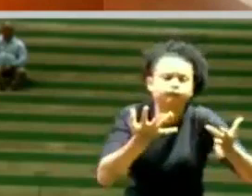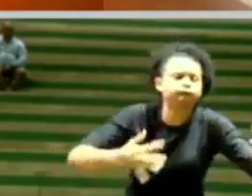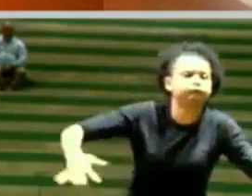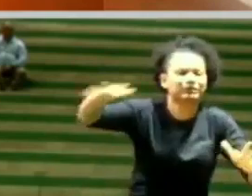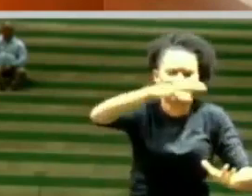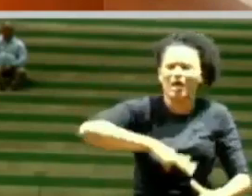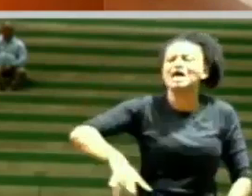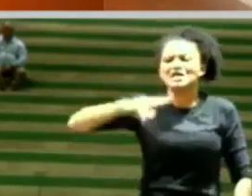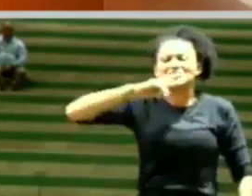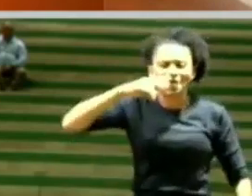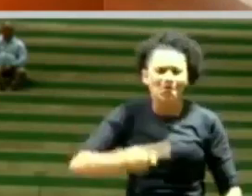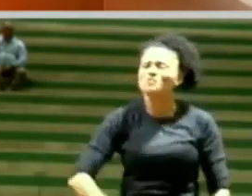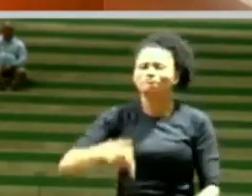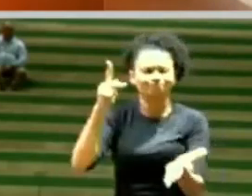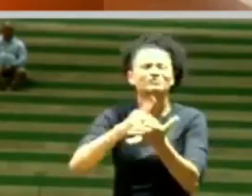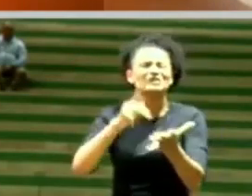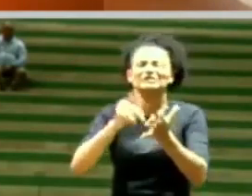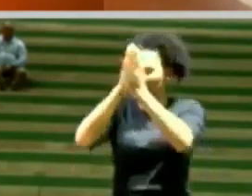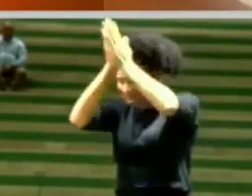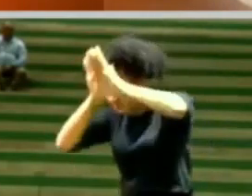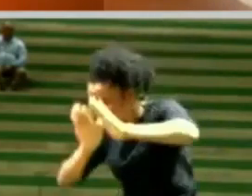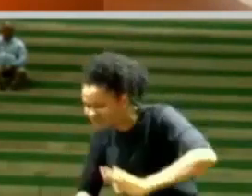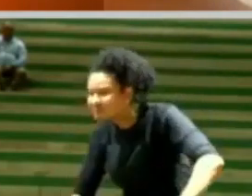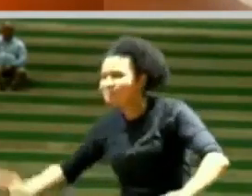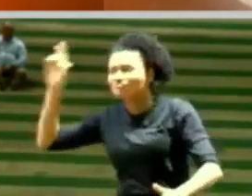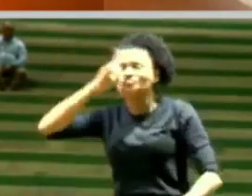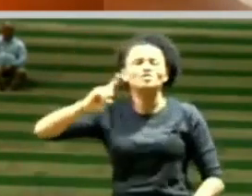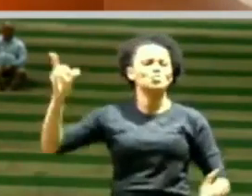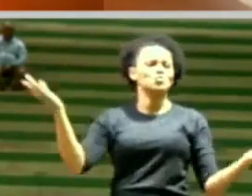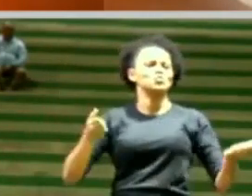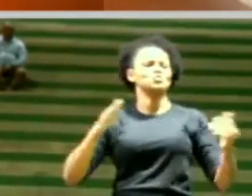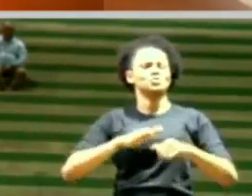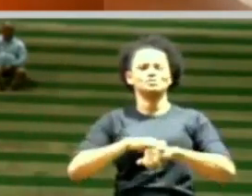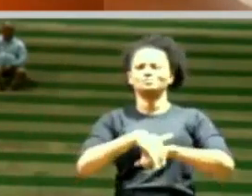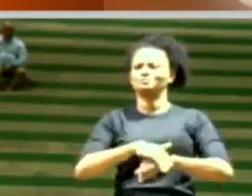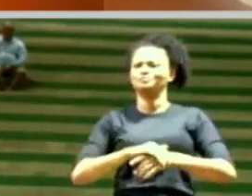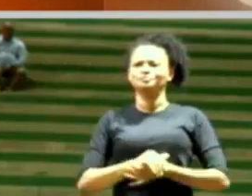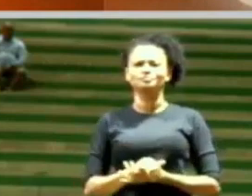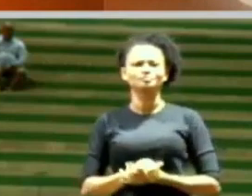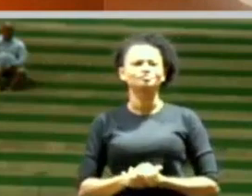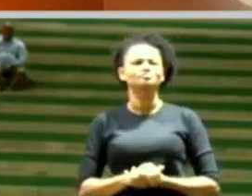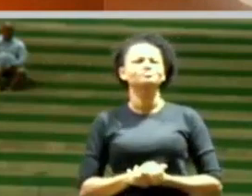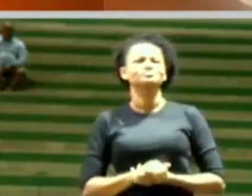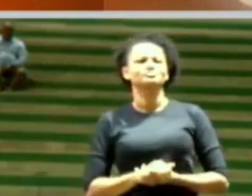essa verdade, adore a Deus nessa noite.